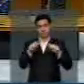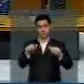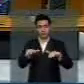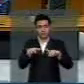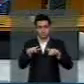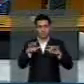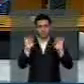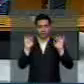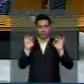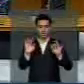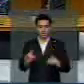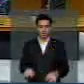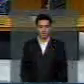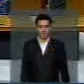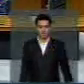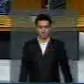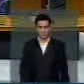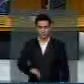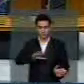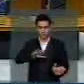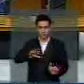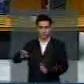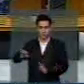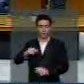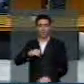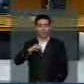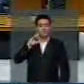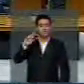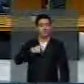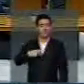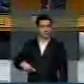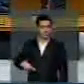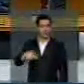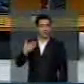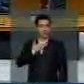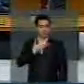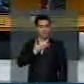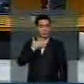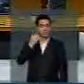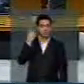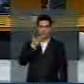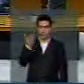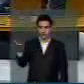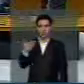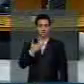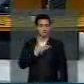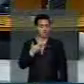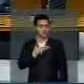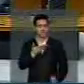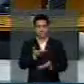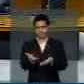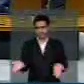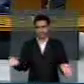solene senhor presidente colegas deputados colegas